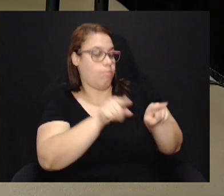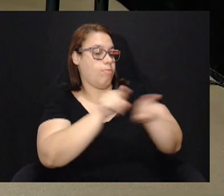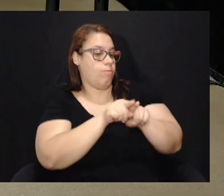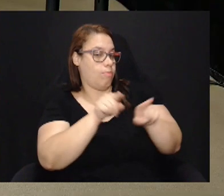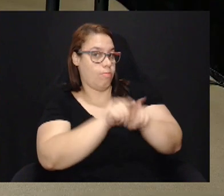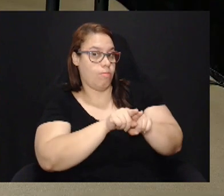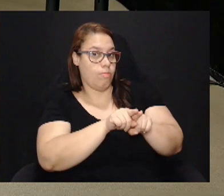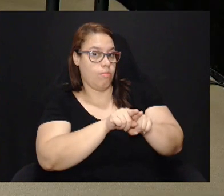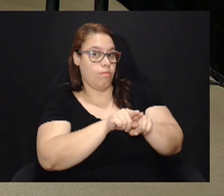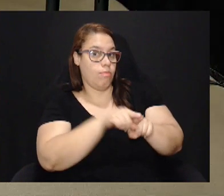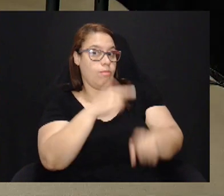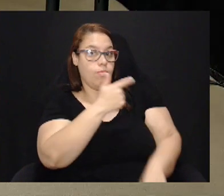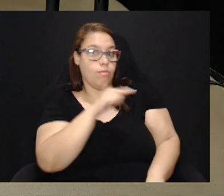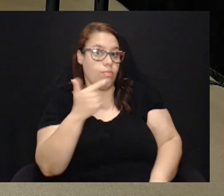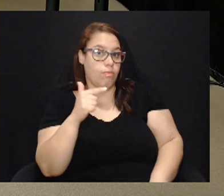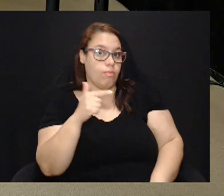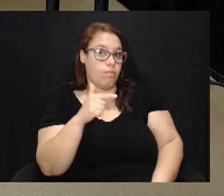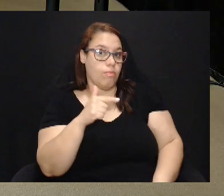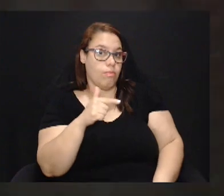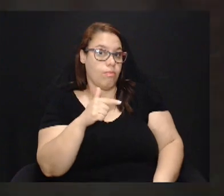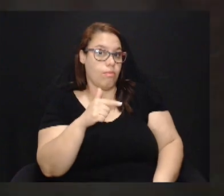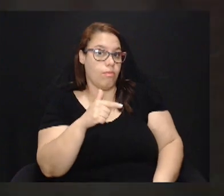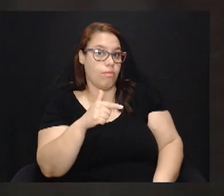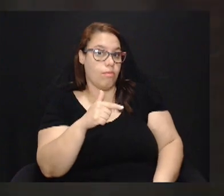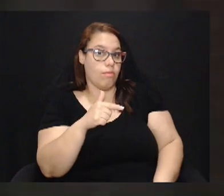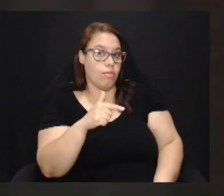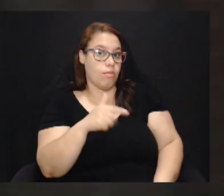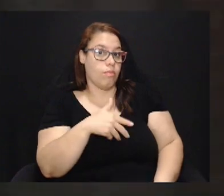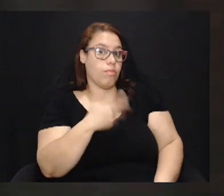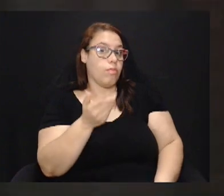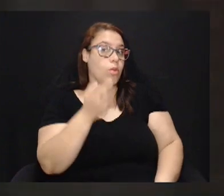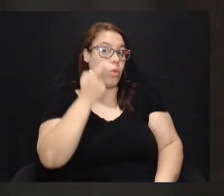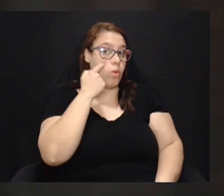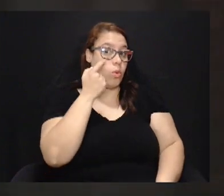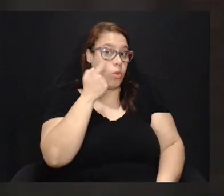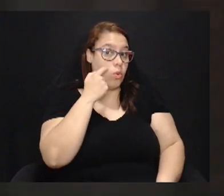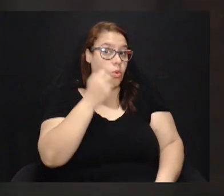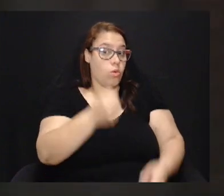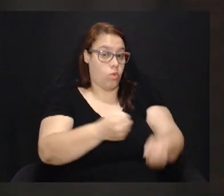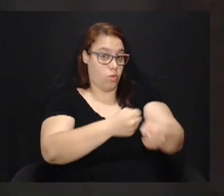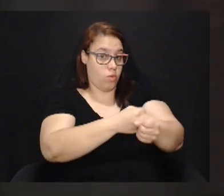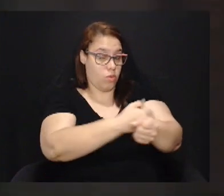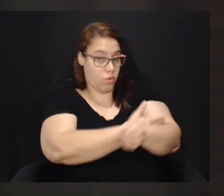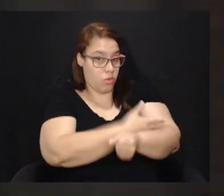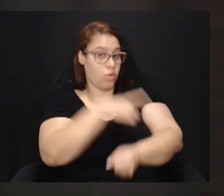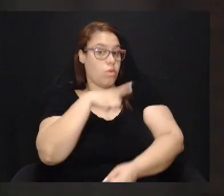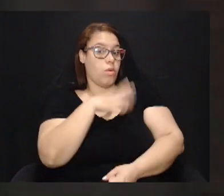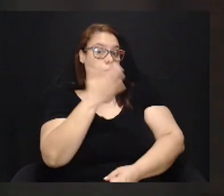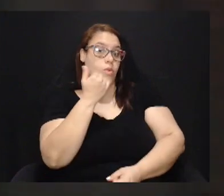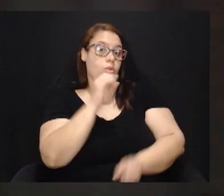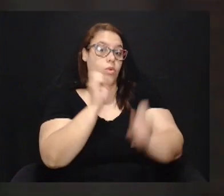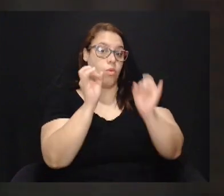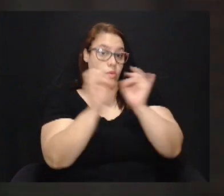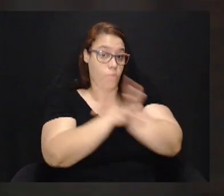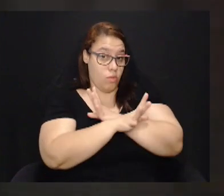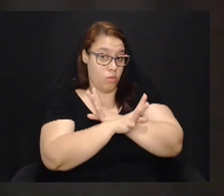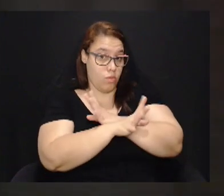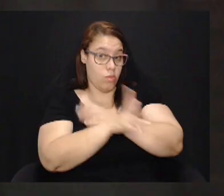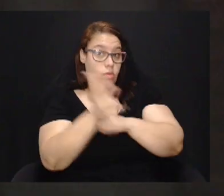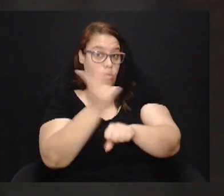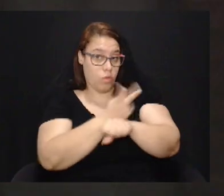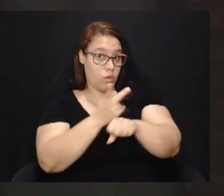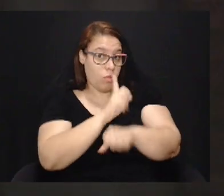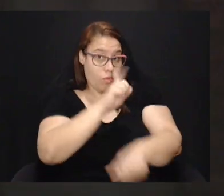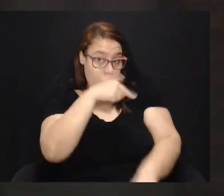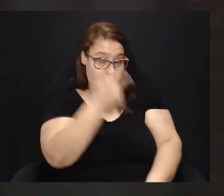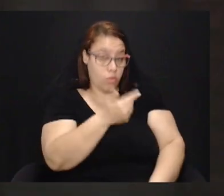muito a questão... Claro que quando você... vem a questão emocional, eu tenho a minha comida pronta e ainda assim eu quero buscar uma outra comida, né? Que